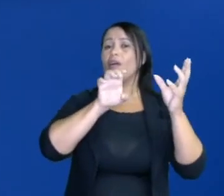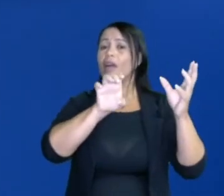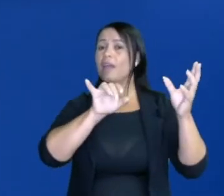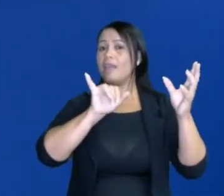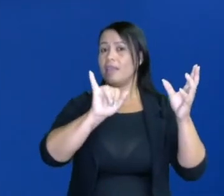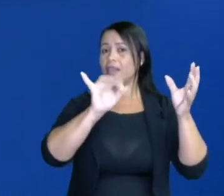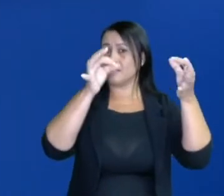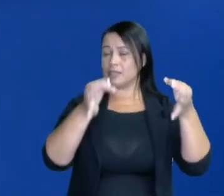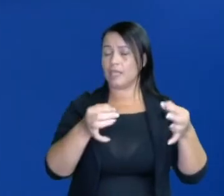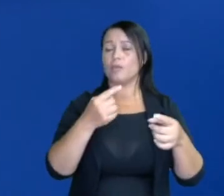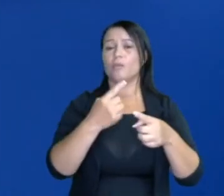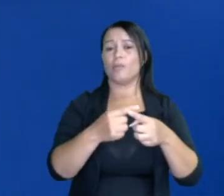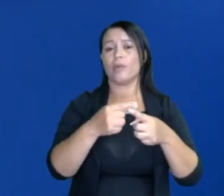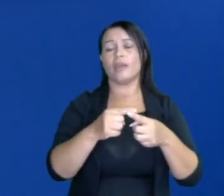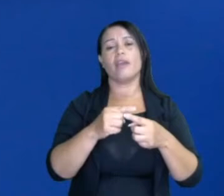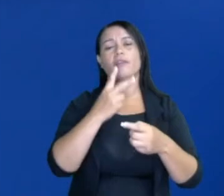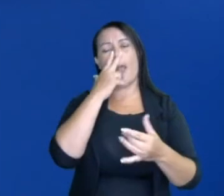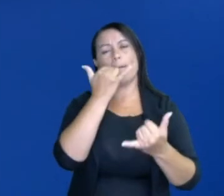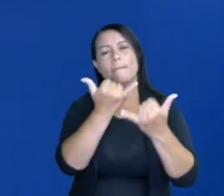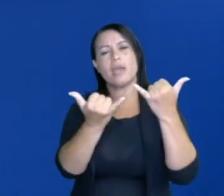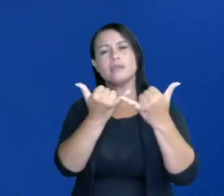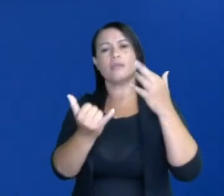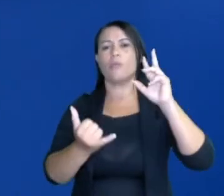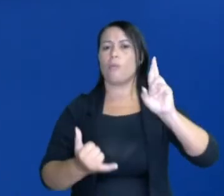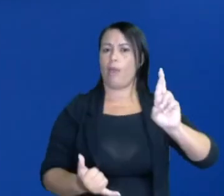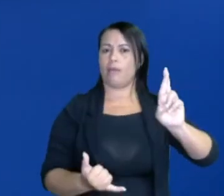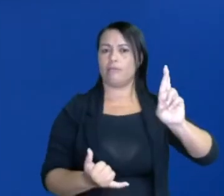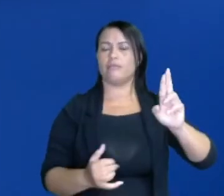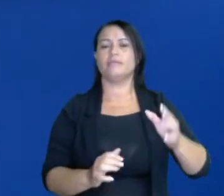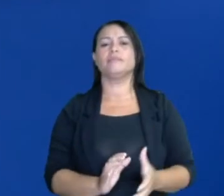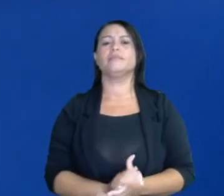I, certo? Que aí ela fica com som de R.